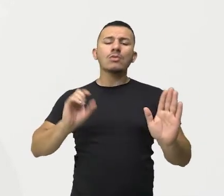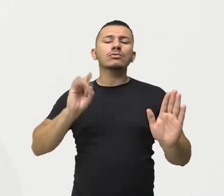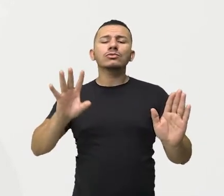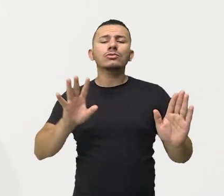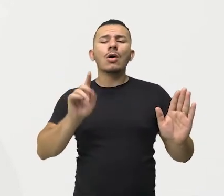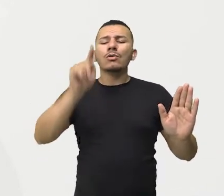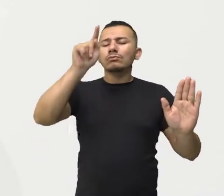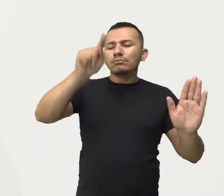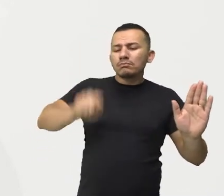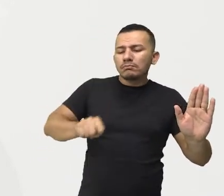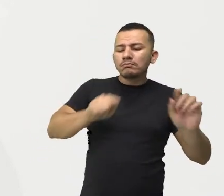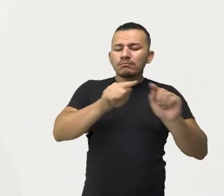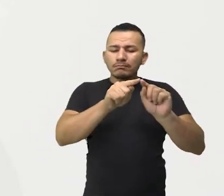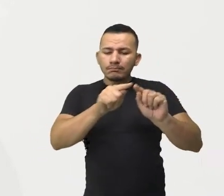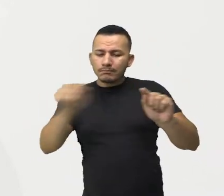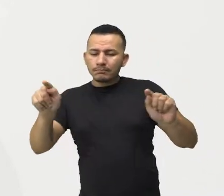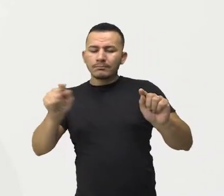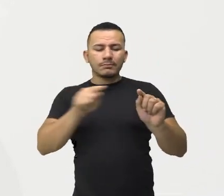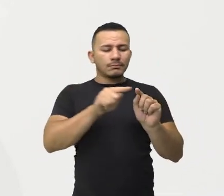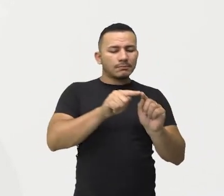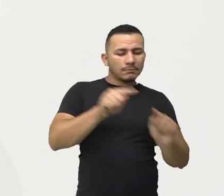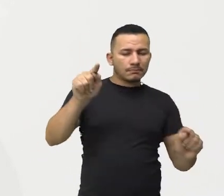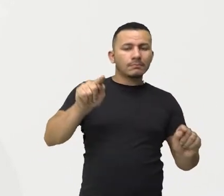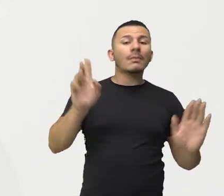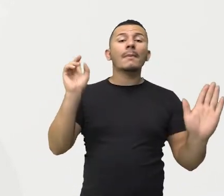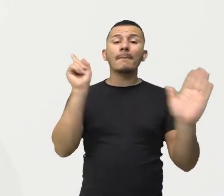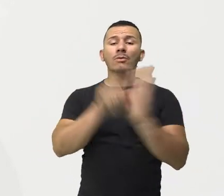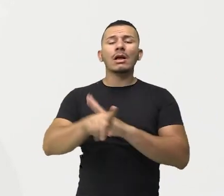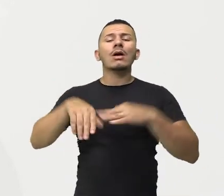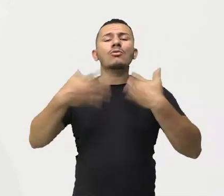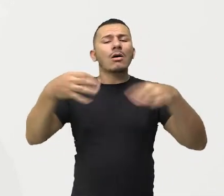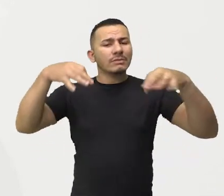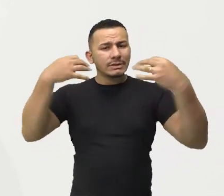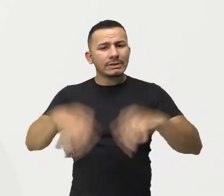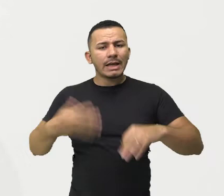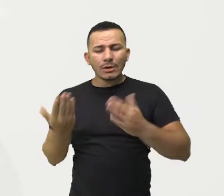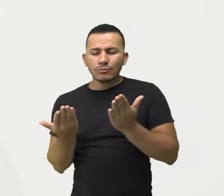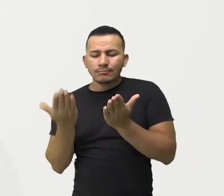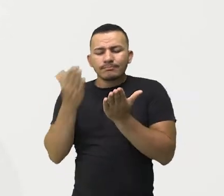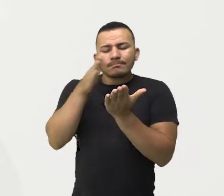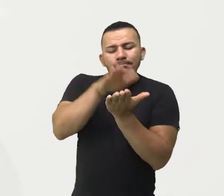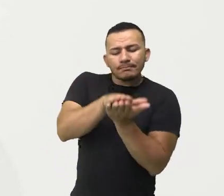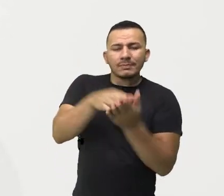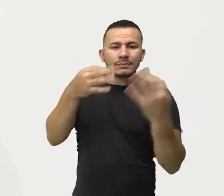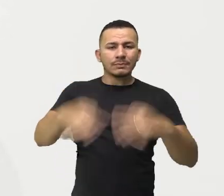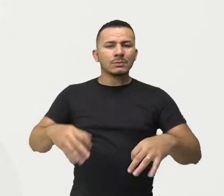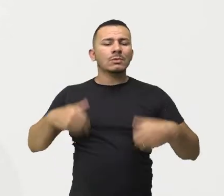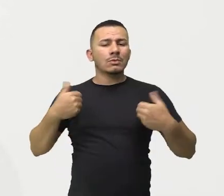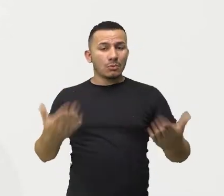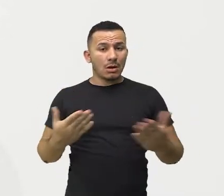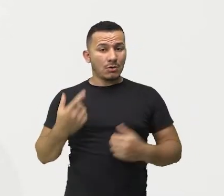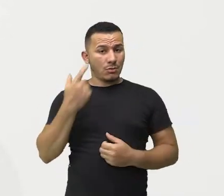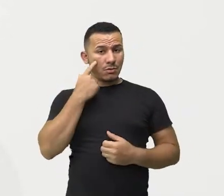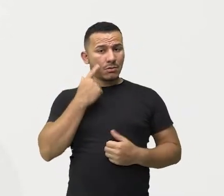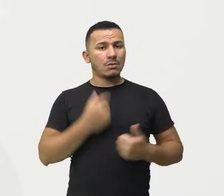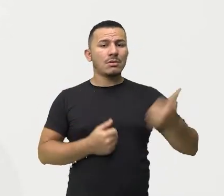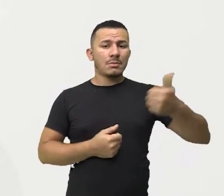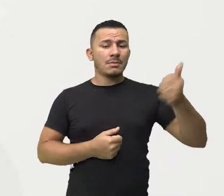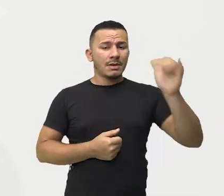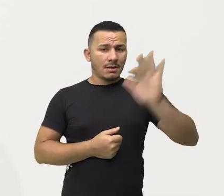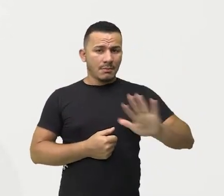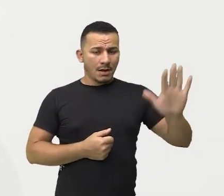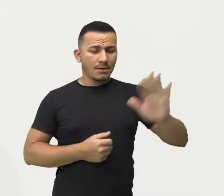tracei alguns eixos. Quais delas possuem eixo de simetria? Então vamos observar na figura 1. Eu só consigo ter eixo